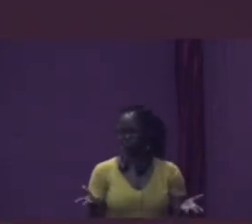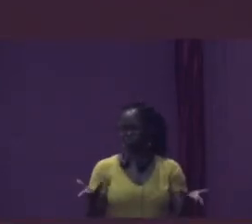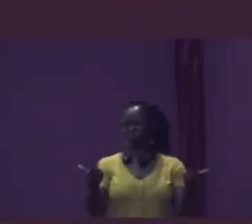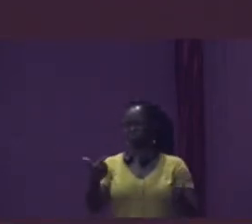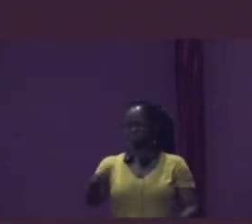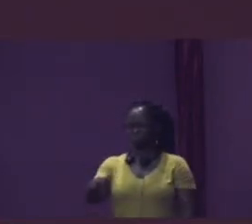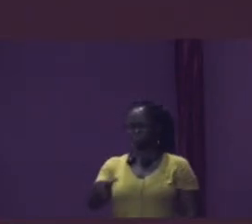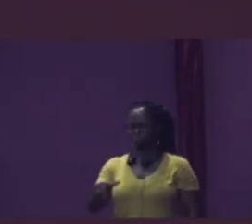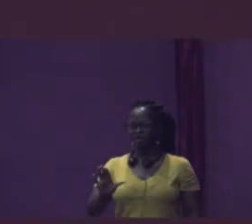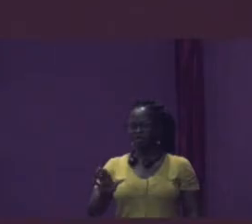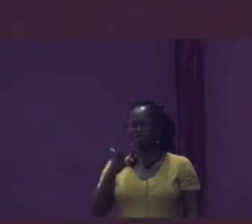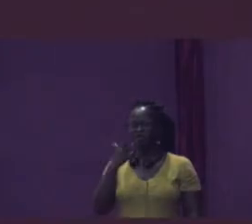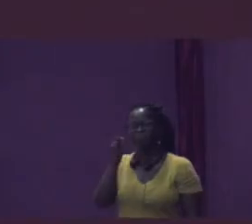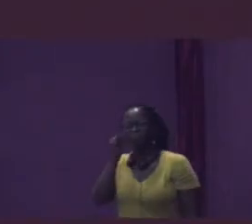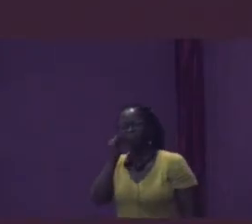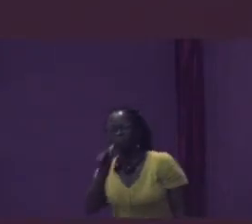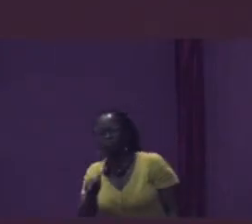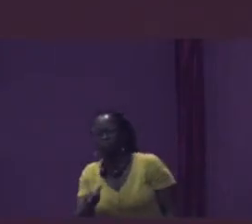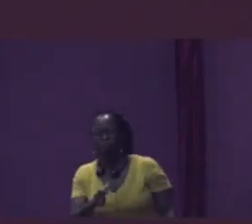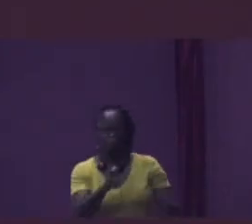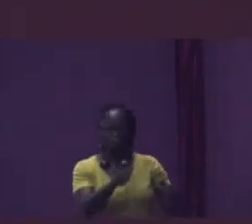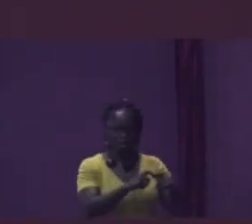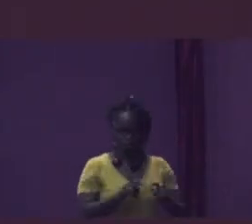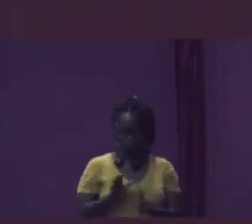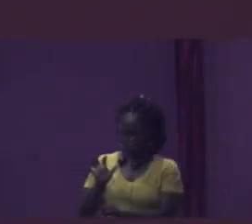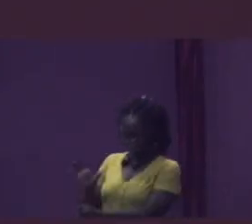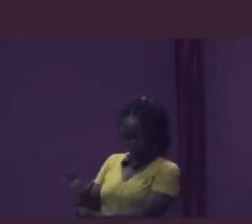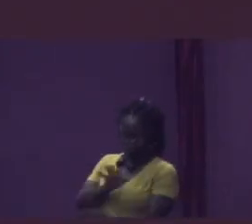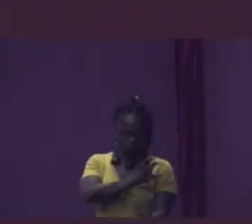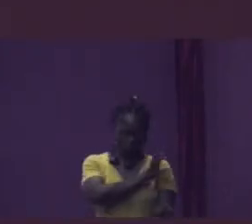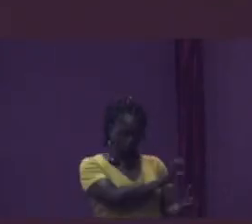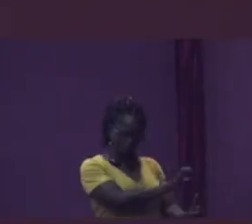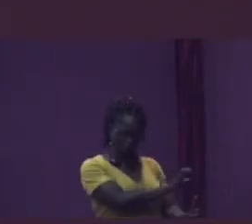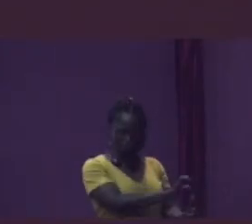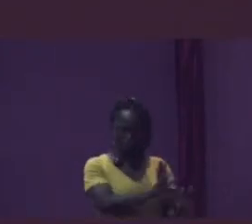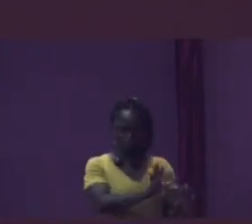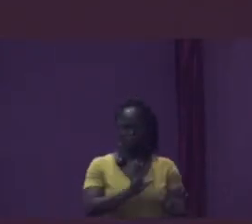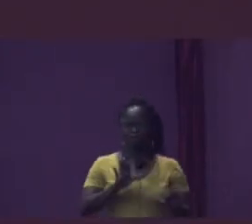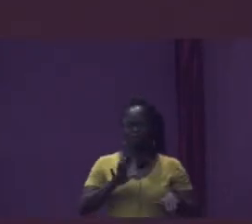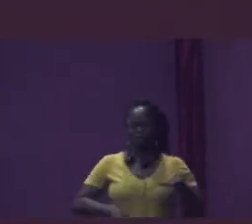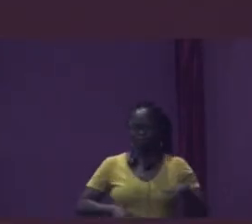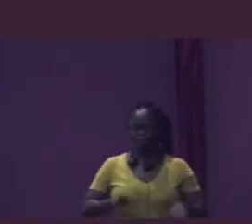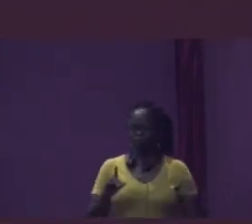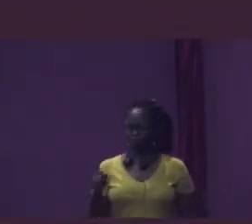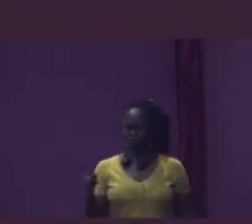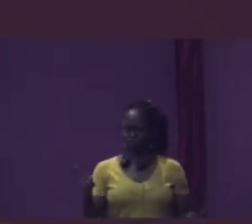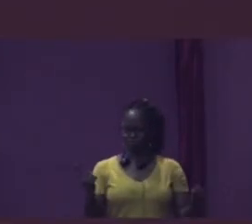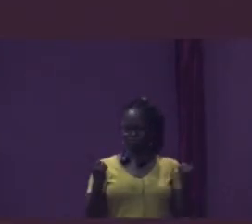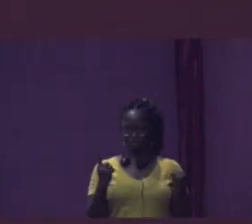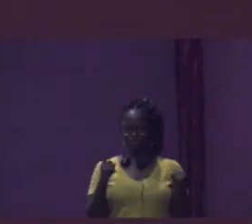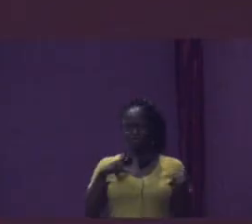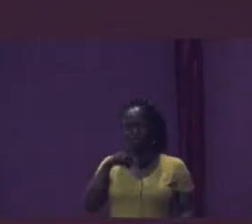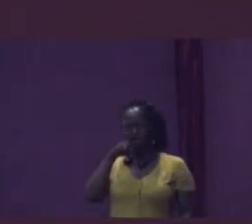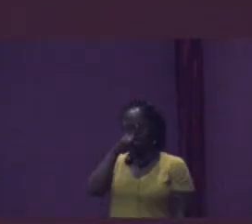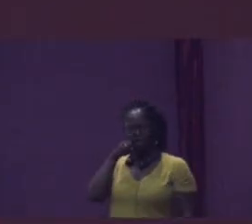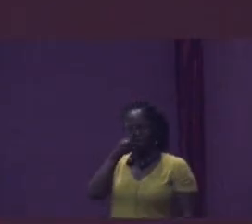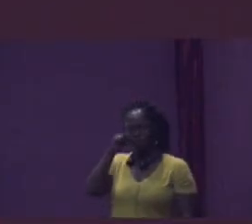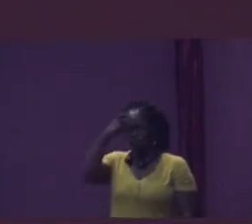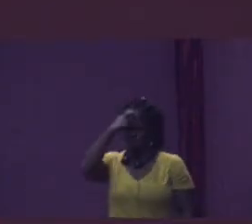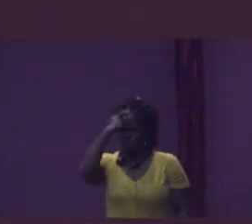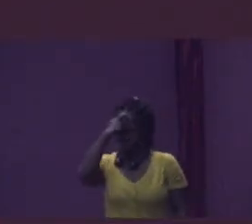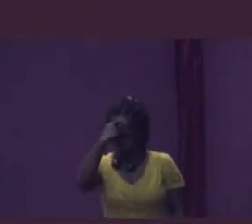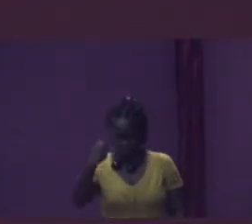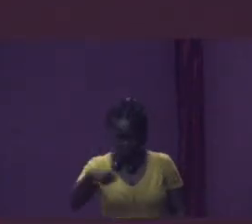e médicos são afetados de modo semelhante, imputando individualmente o peso do risco e a necessidade da consciência